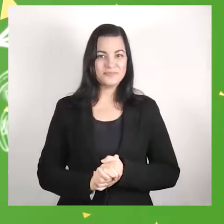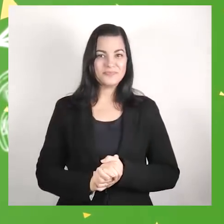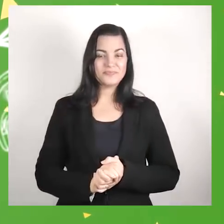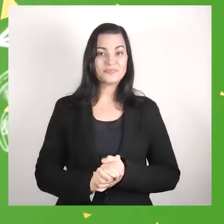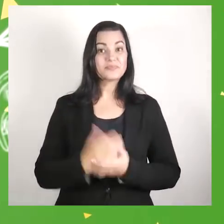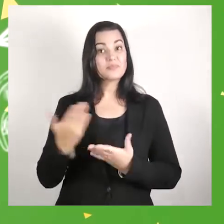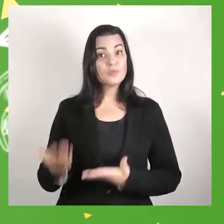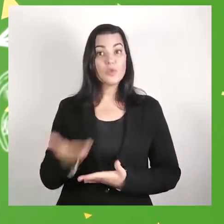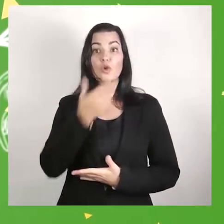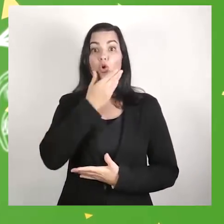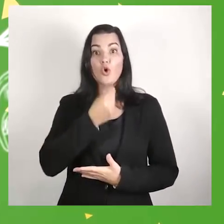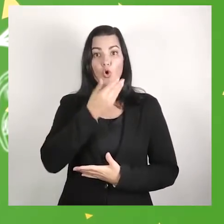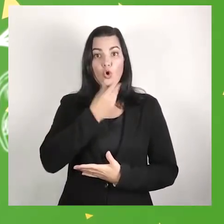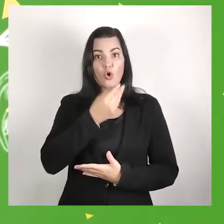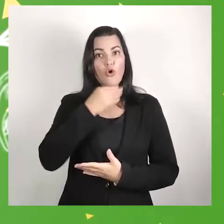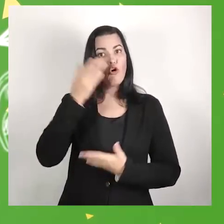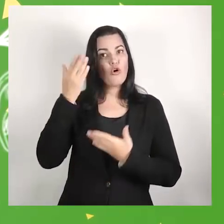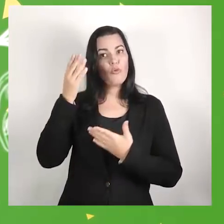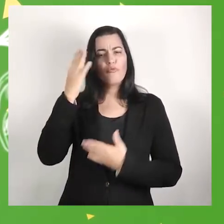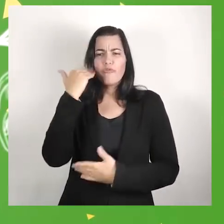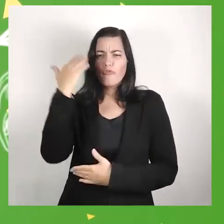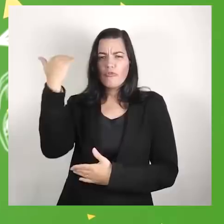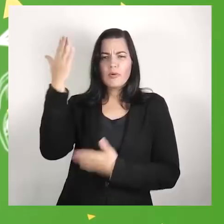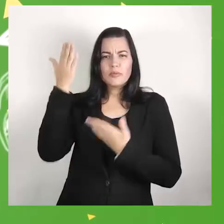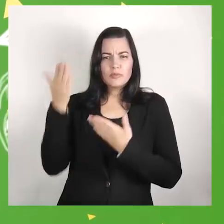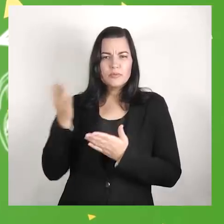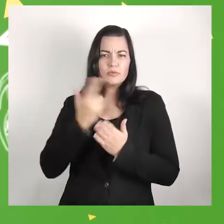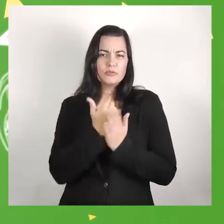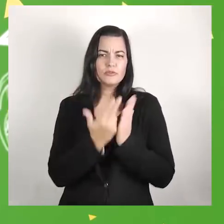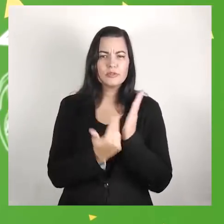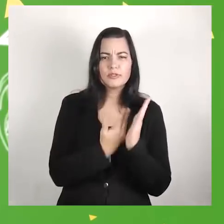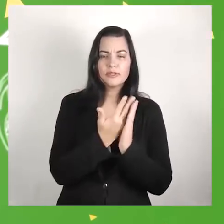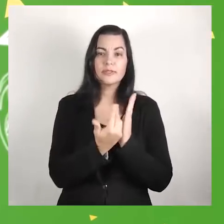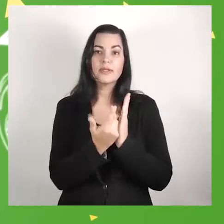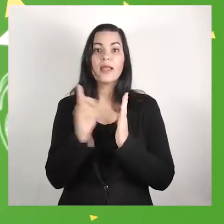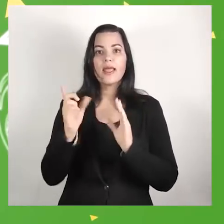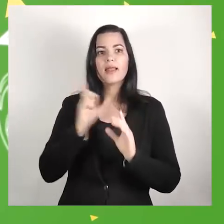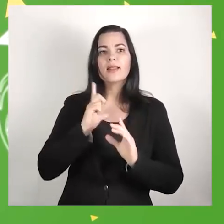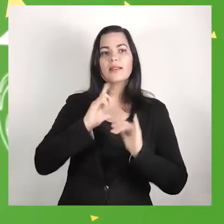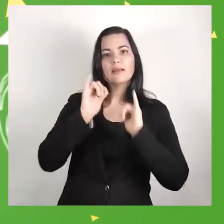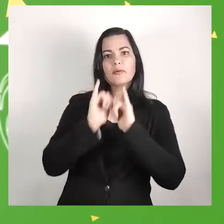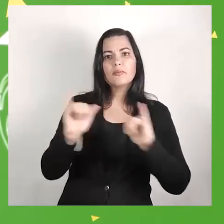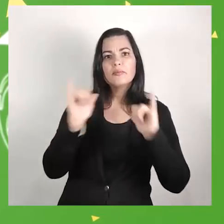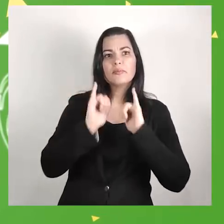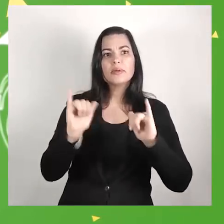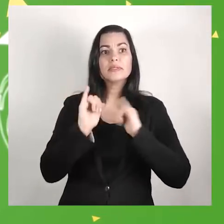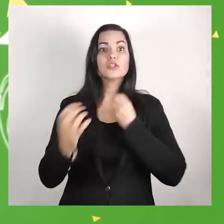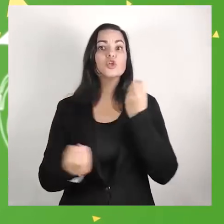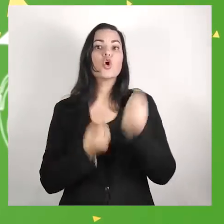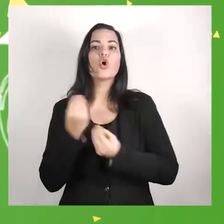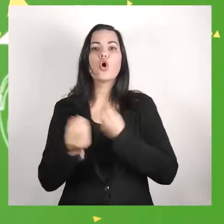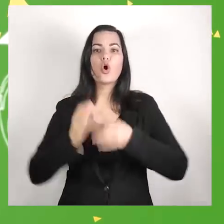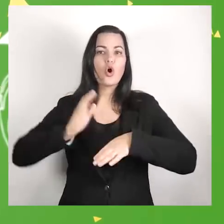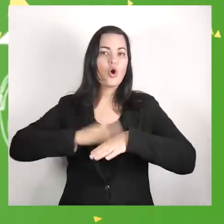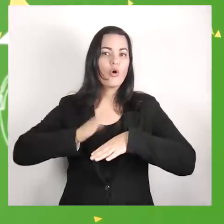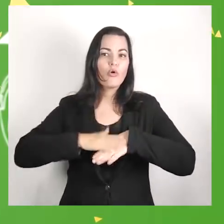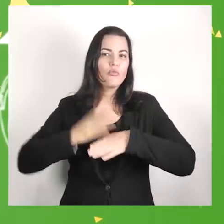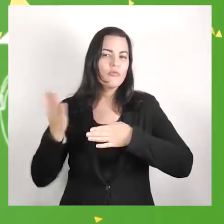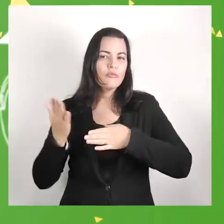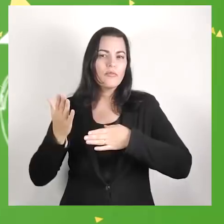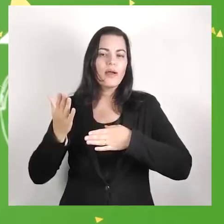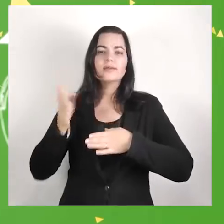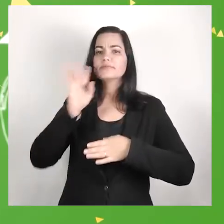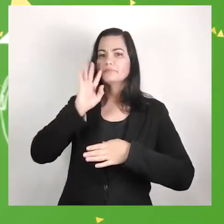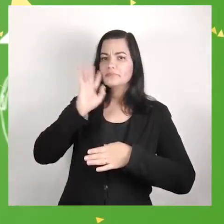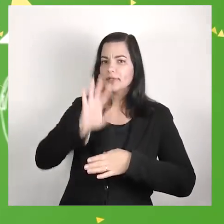escolas. Esse cartunista, ele tem uma mensagem sobre a confecção dessas produções